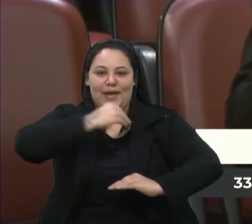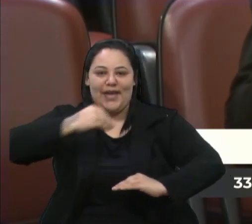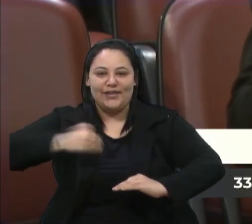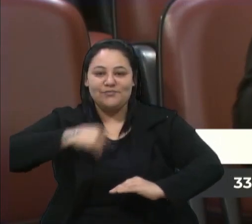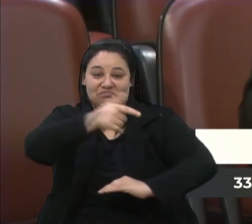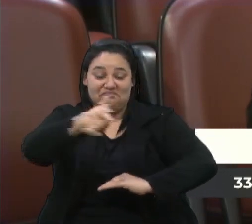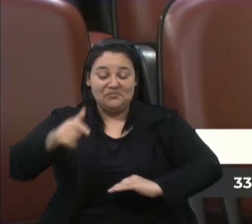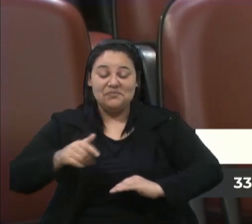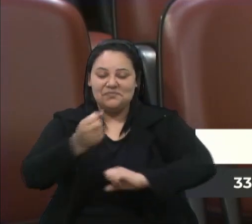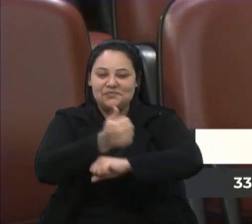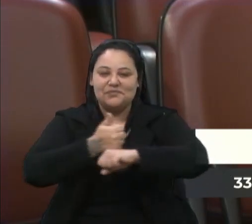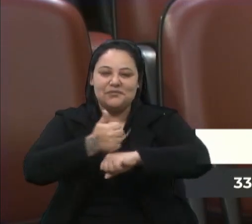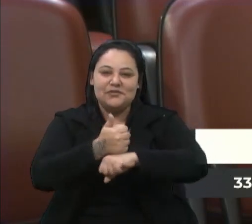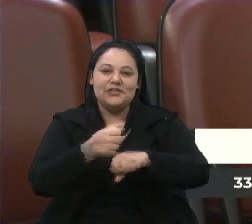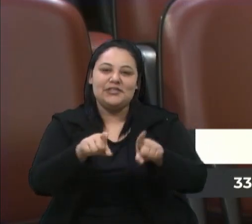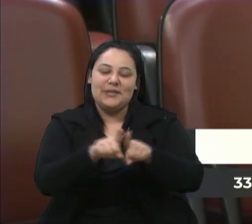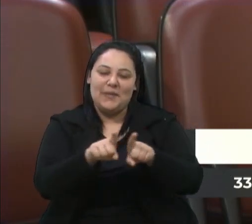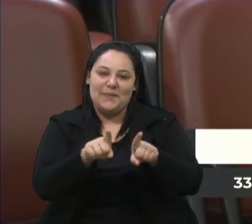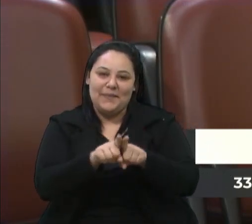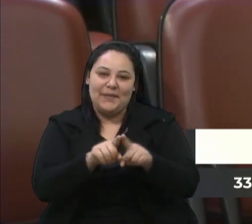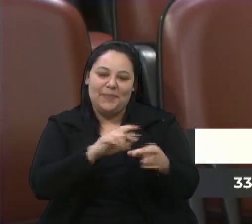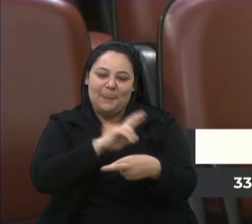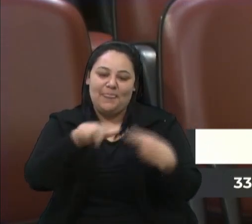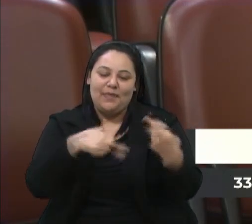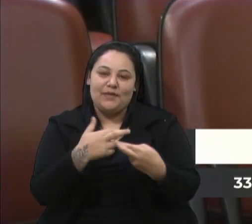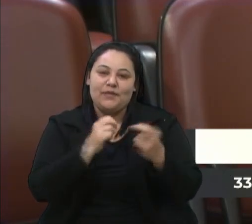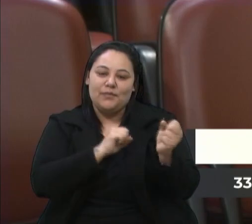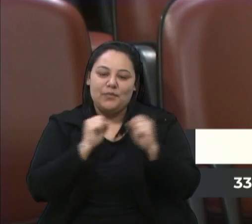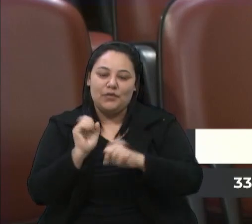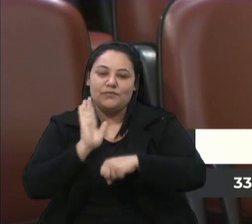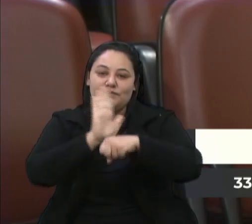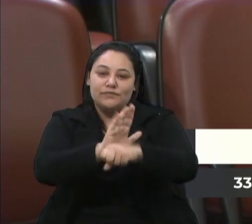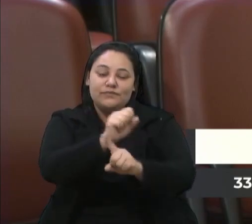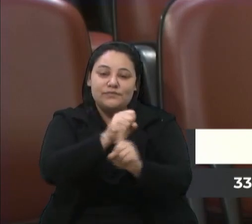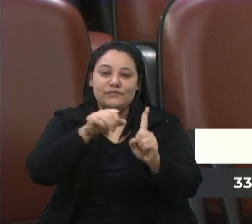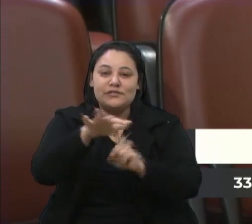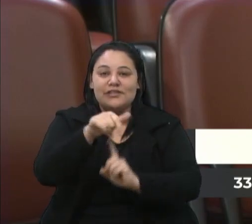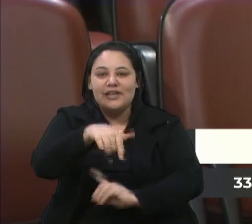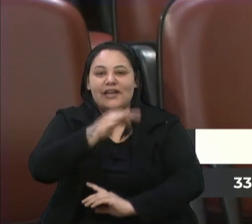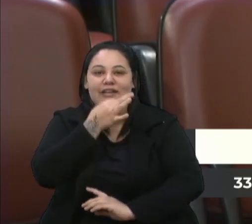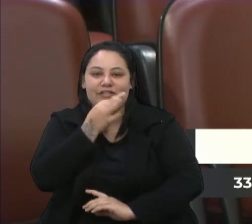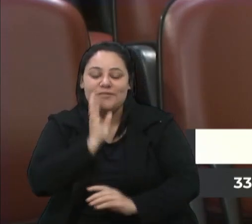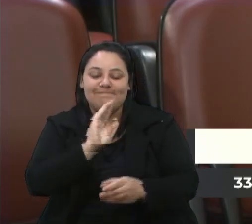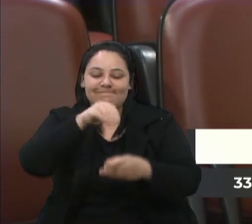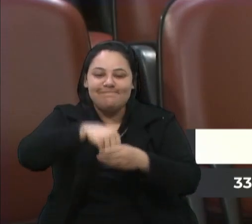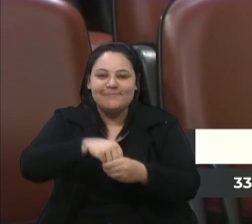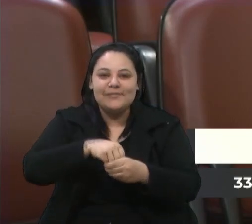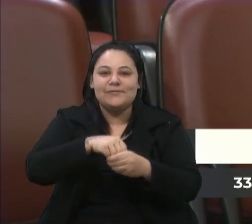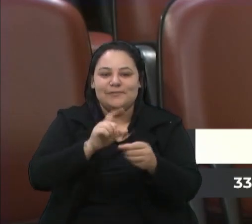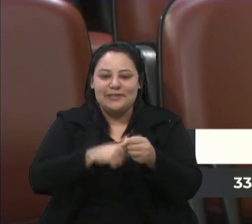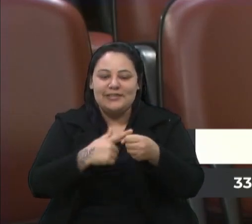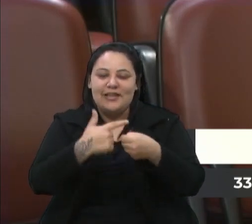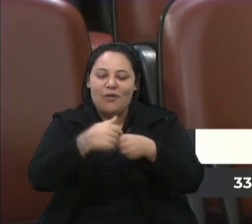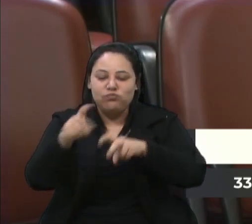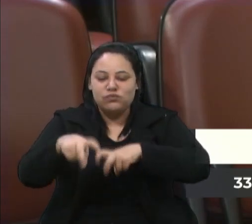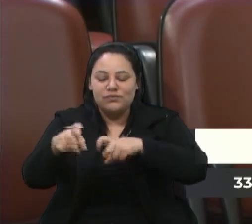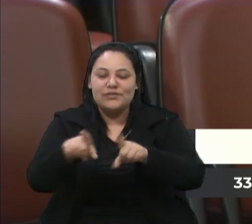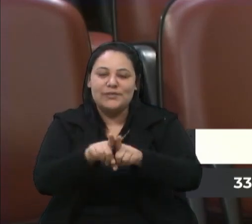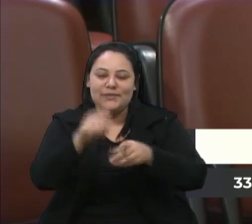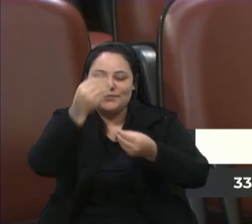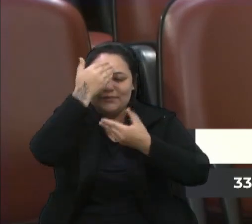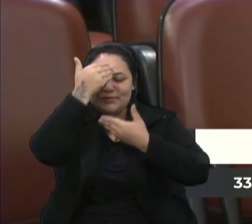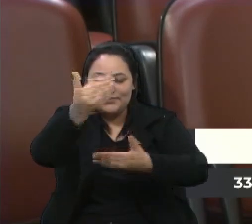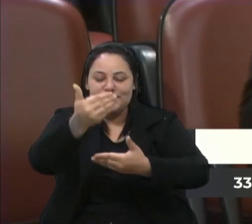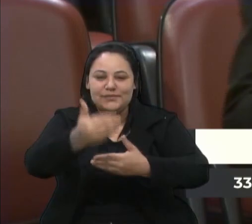outros profissões que vêm ajudar a nossa sociedade aqui dentro da cidade de Caxias do Sul e interior. Obrigado.